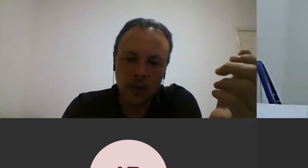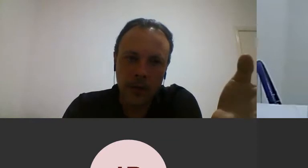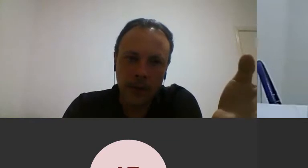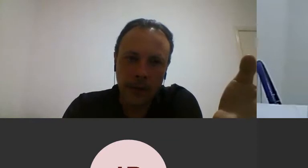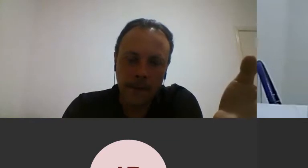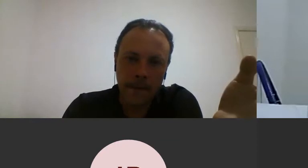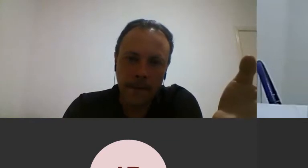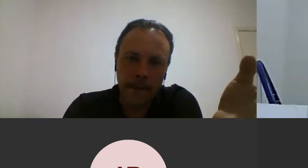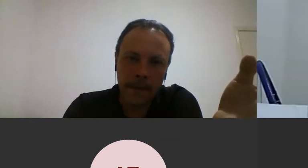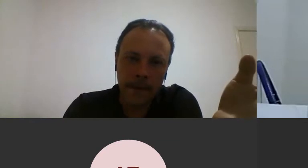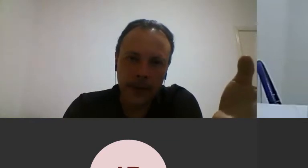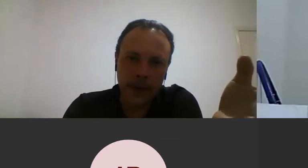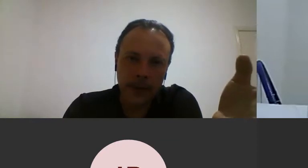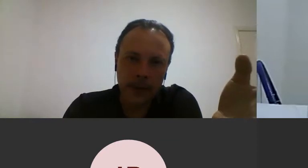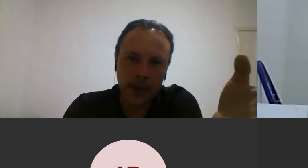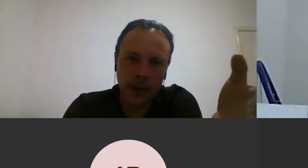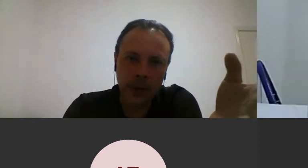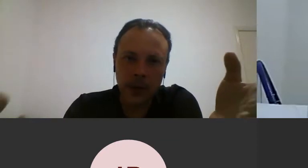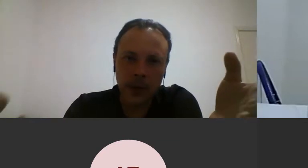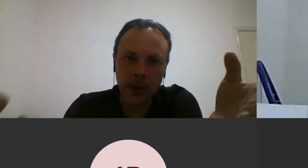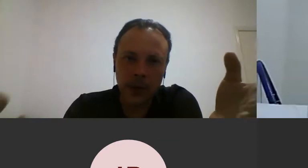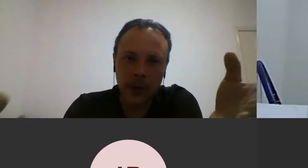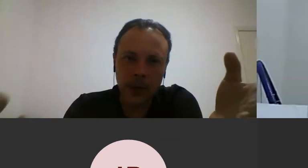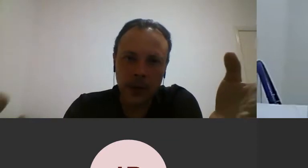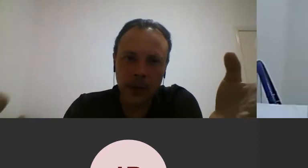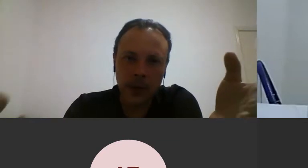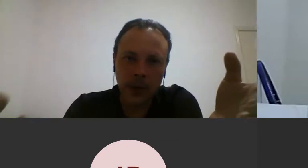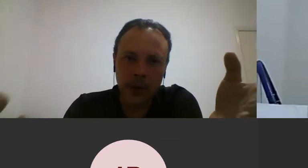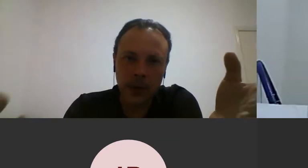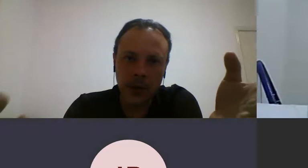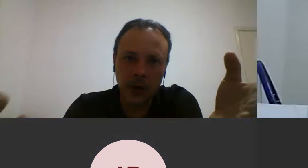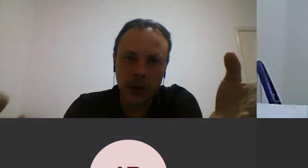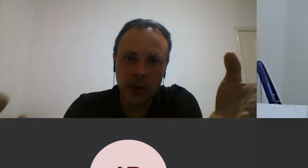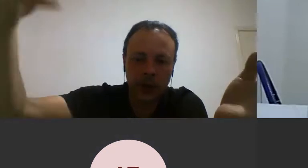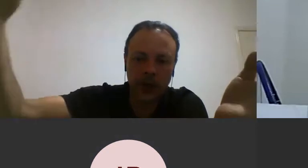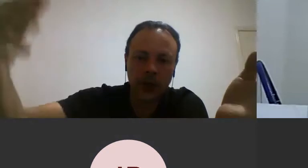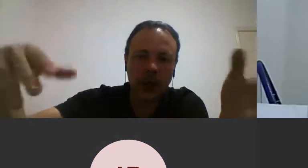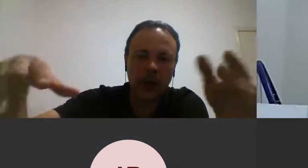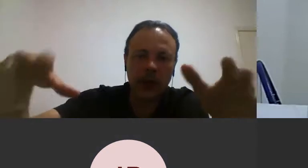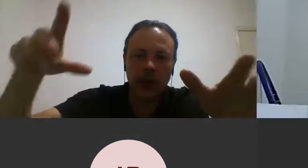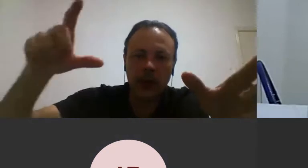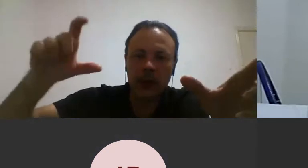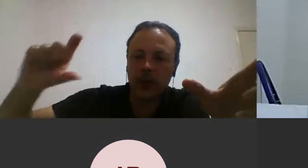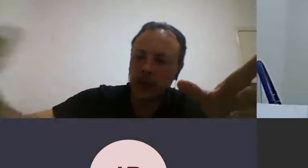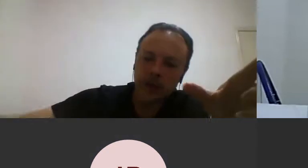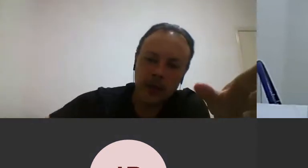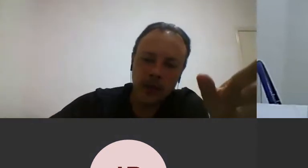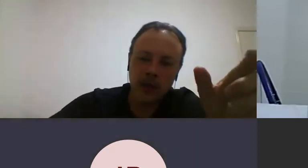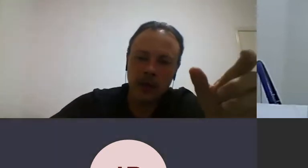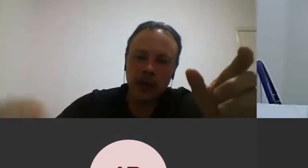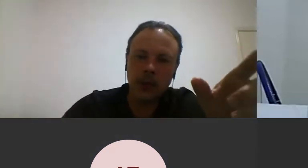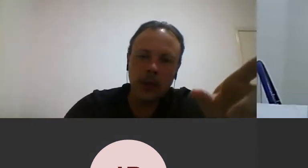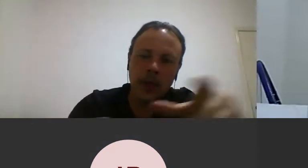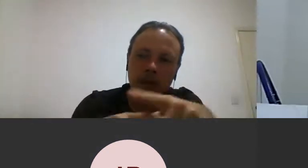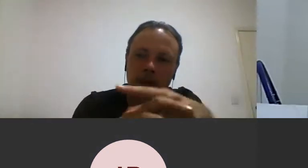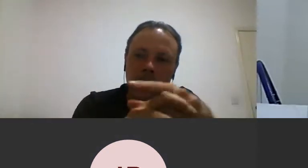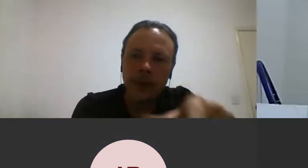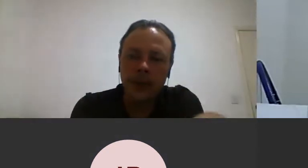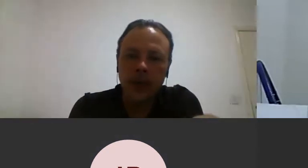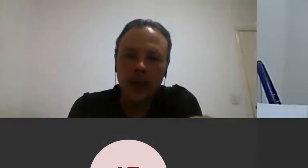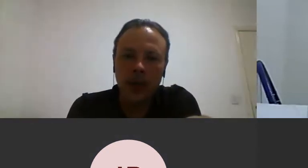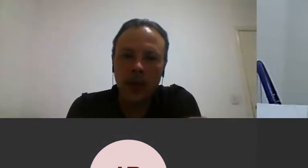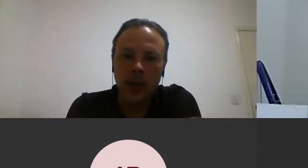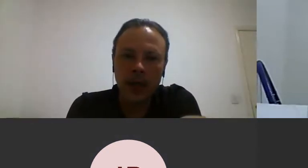algumas telas onde você digita lá o nome, CPF, RG, e ele registra no banco de